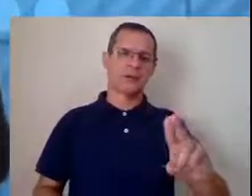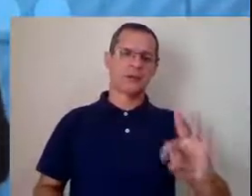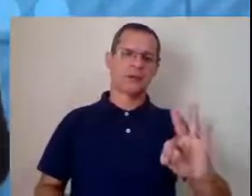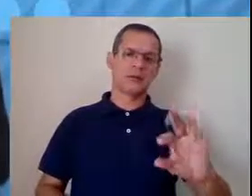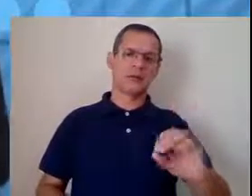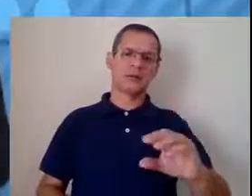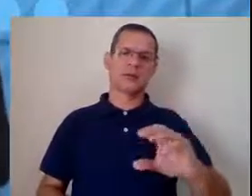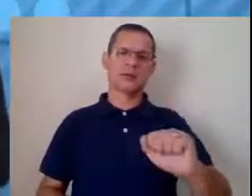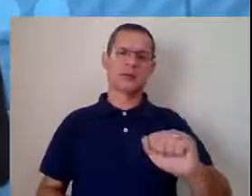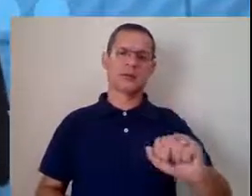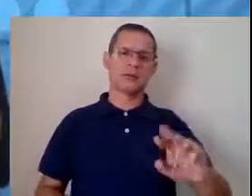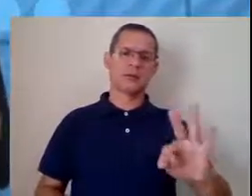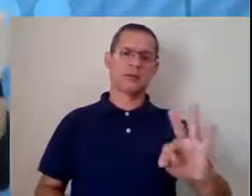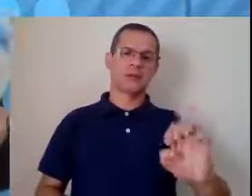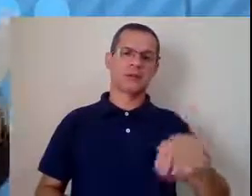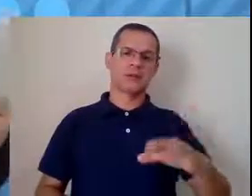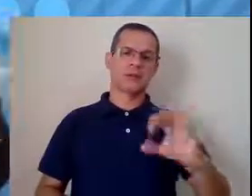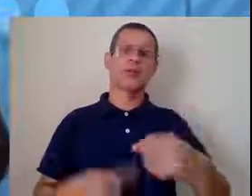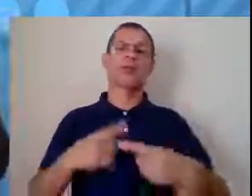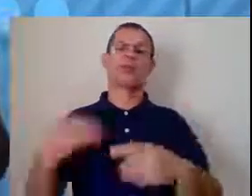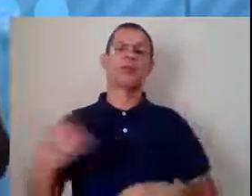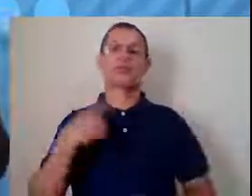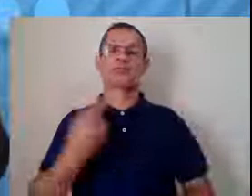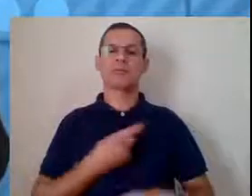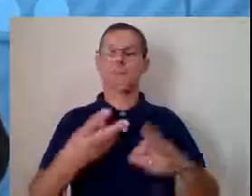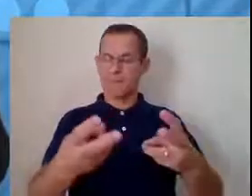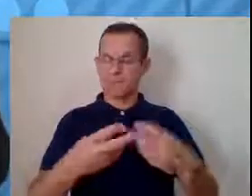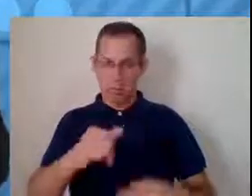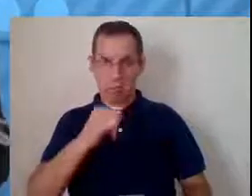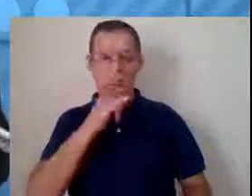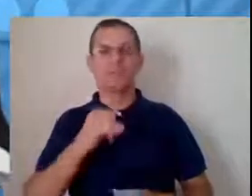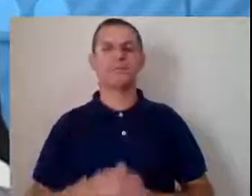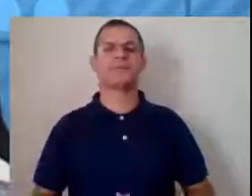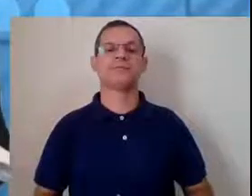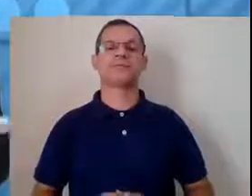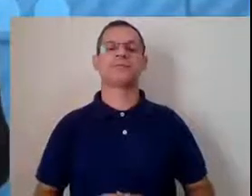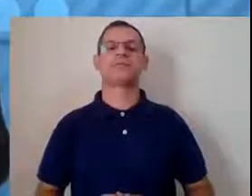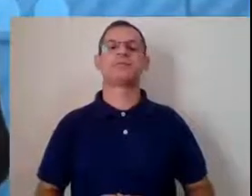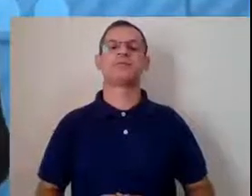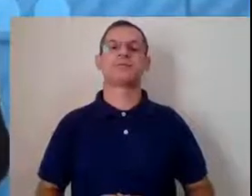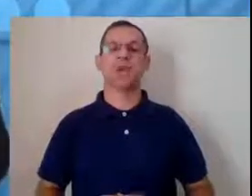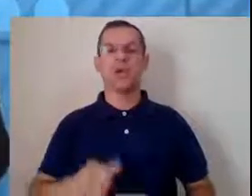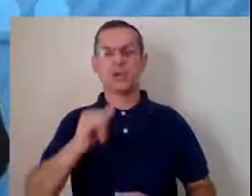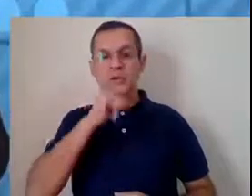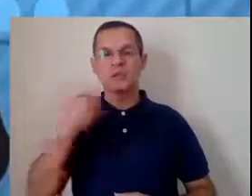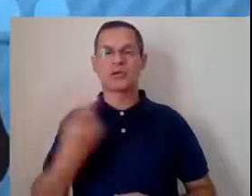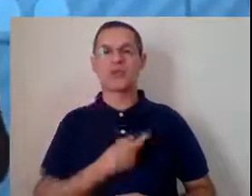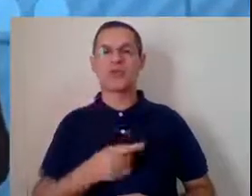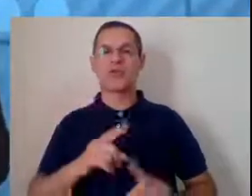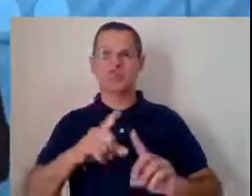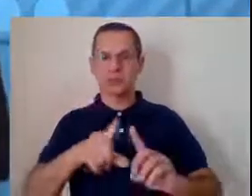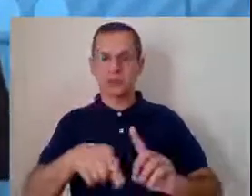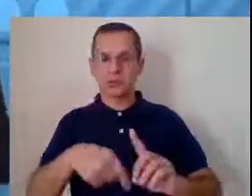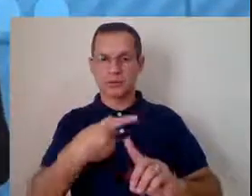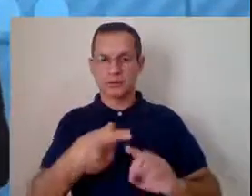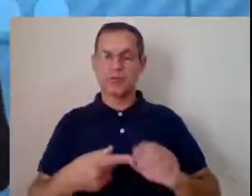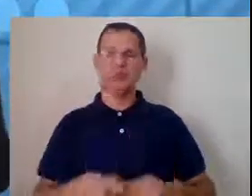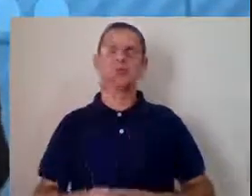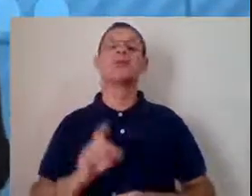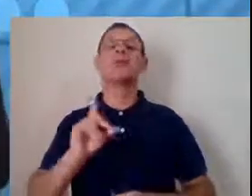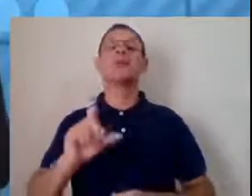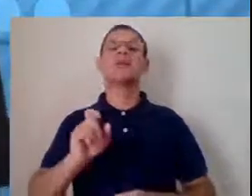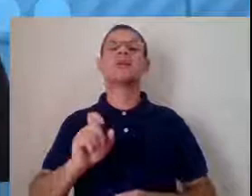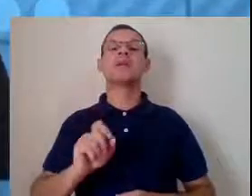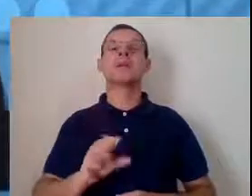são importantes, tá? Para nós vermos, por exemplo, no exemplo que nós vamos ver a seguir, que é